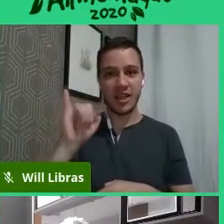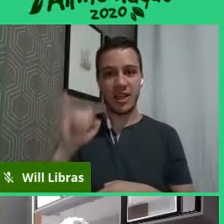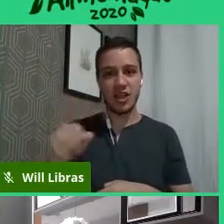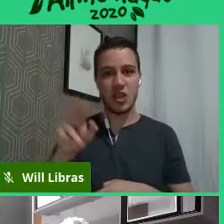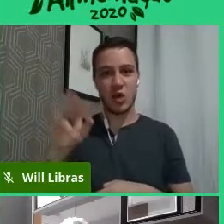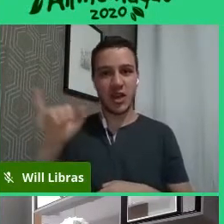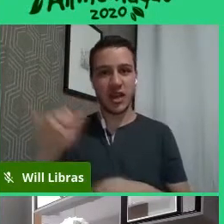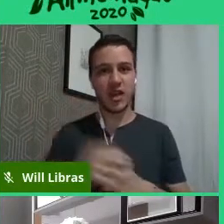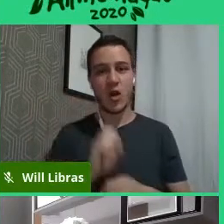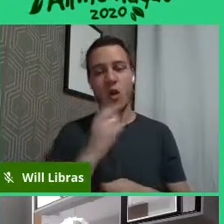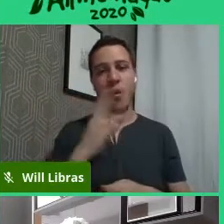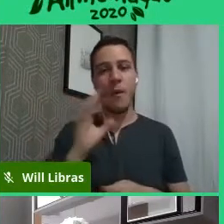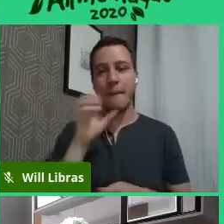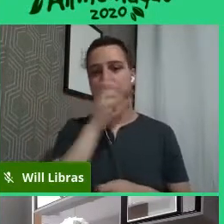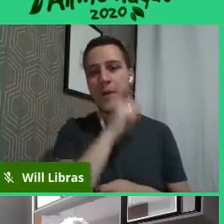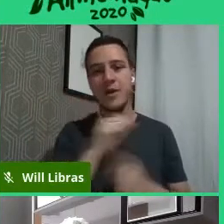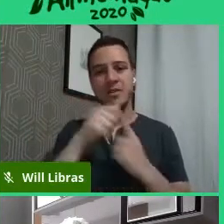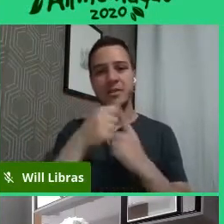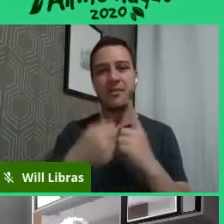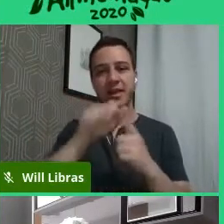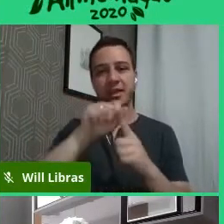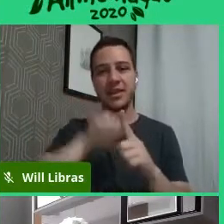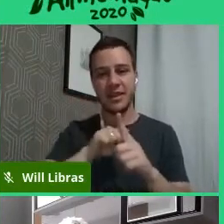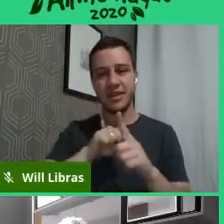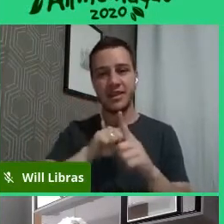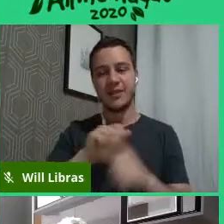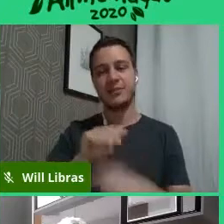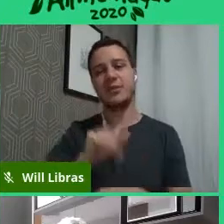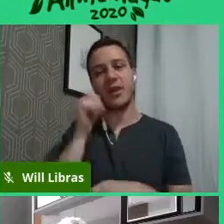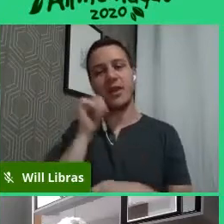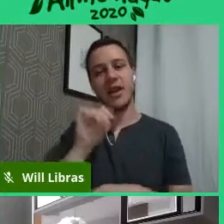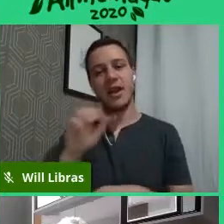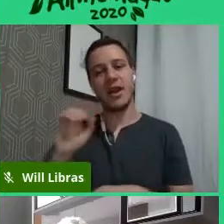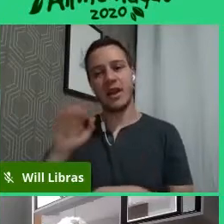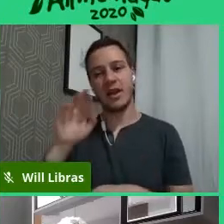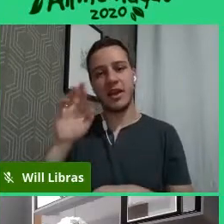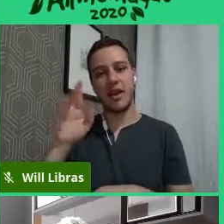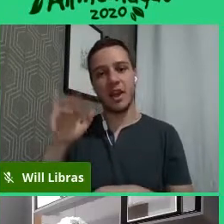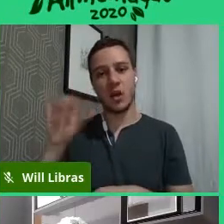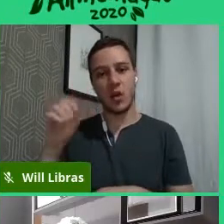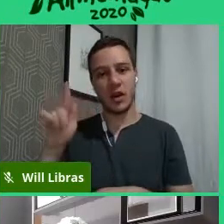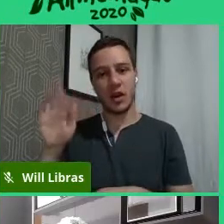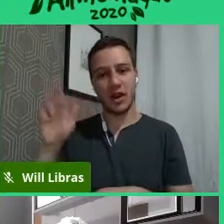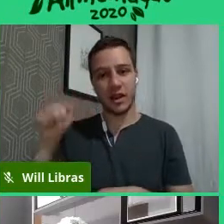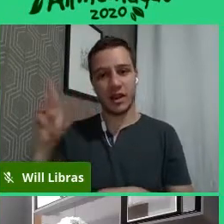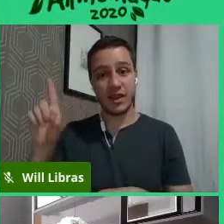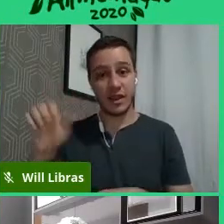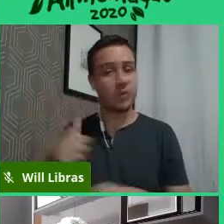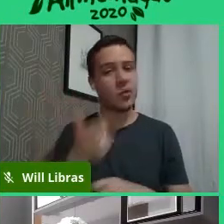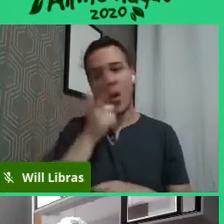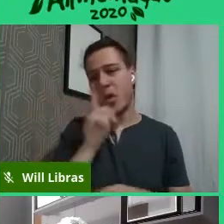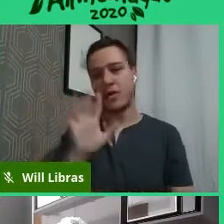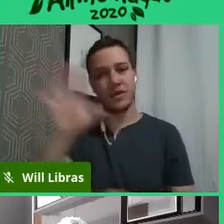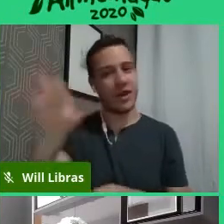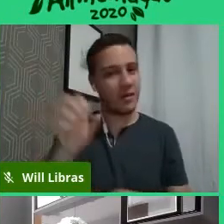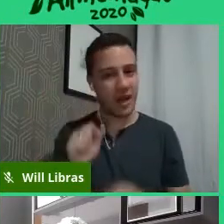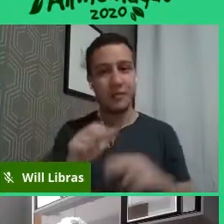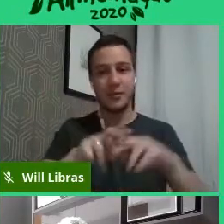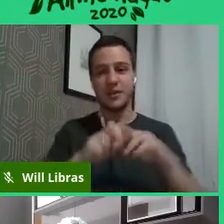da Ari, lá de Rio Grande. Não deu tempo de buscar, então tive que usar esse pãozinho aqui mesmo,